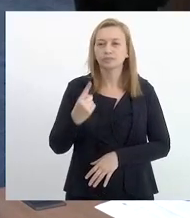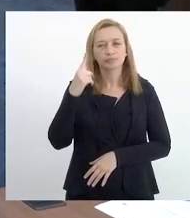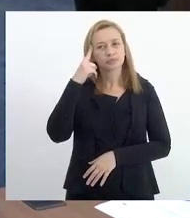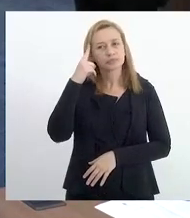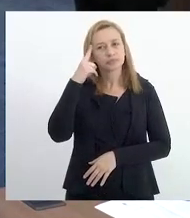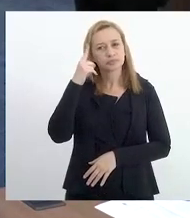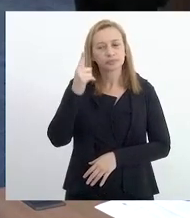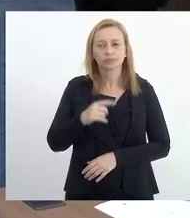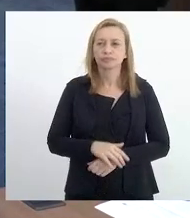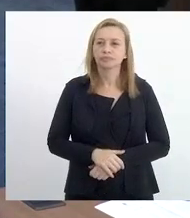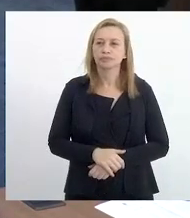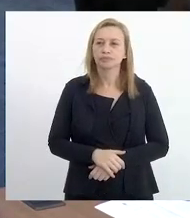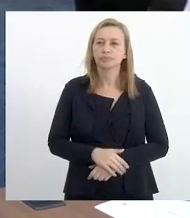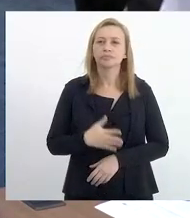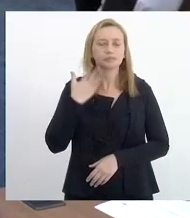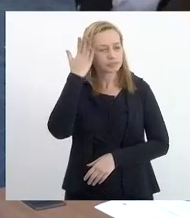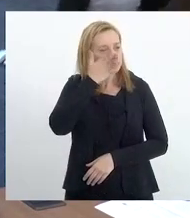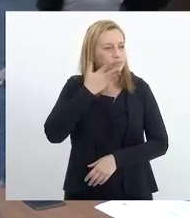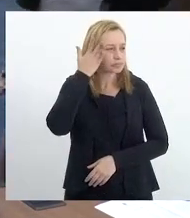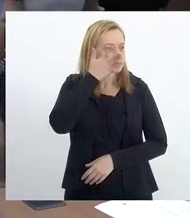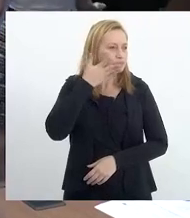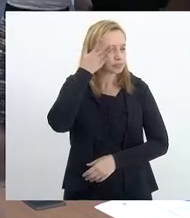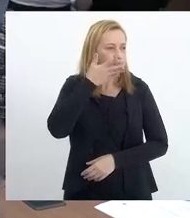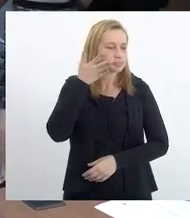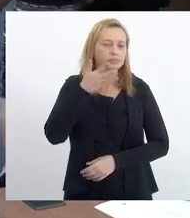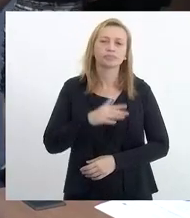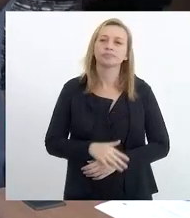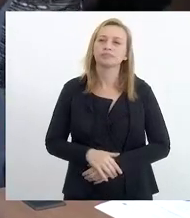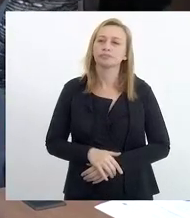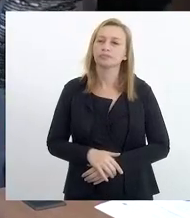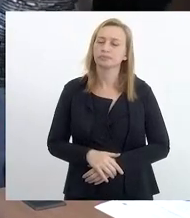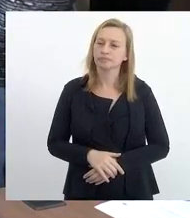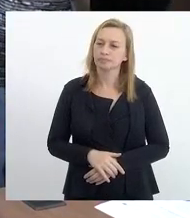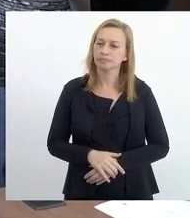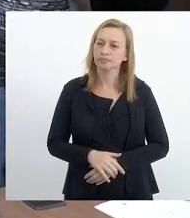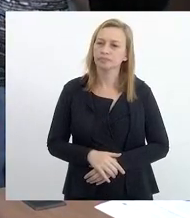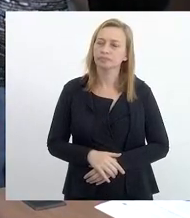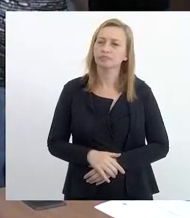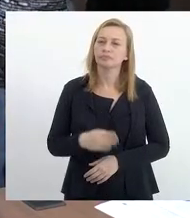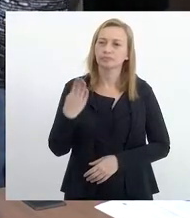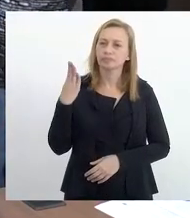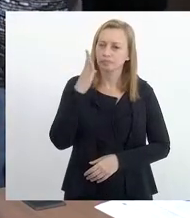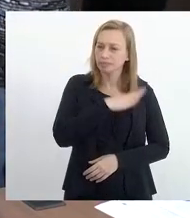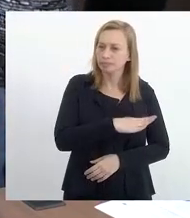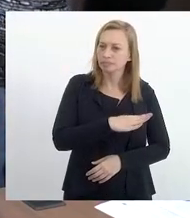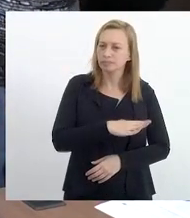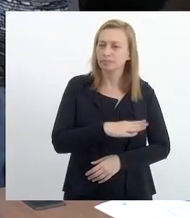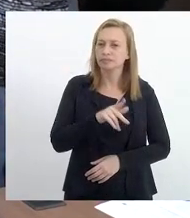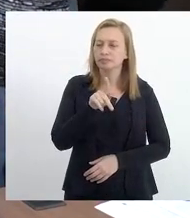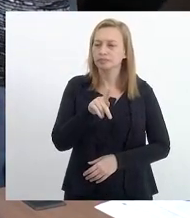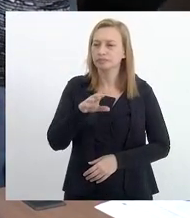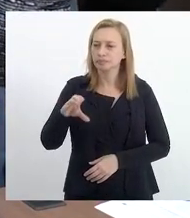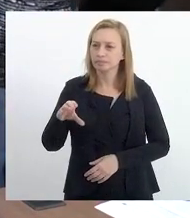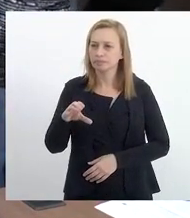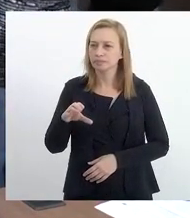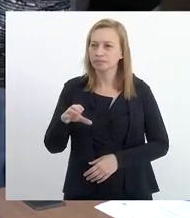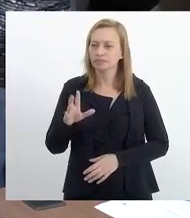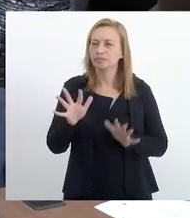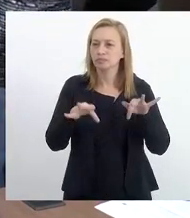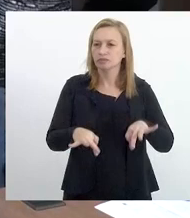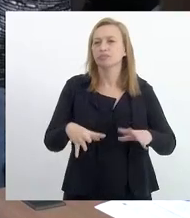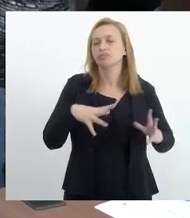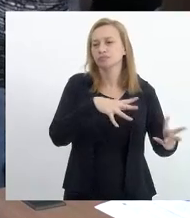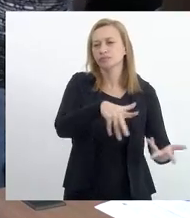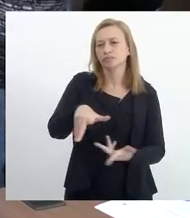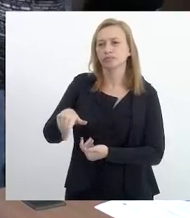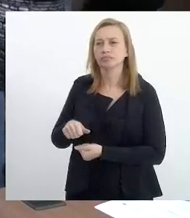reflexão, que essas mensagens vão na esteira das maldades do que foi a PEC do fim do mundo, a